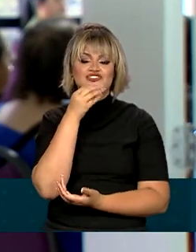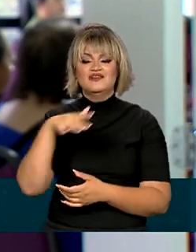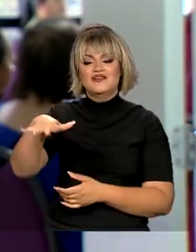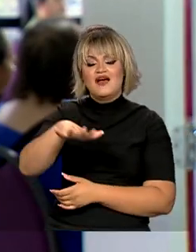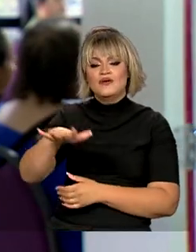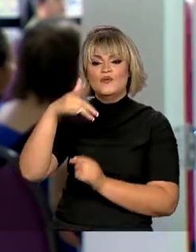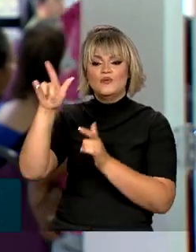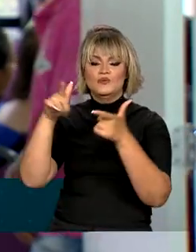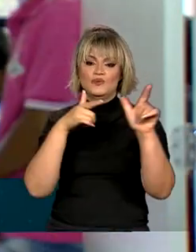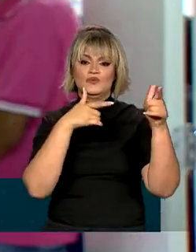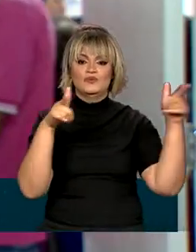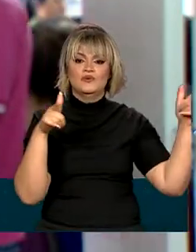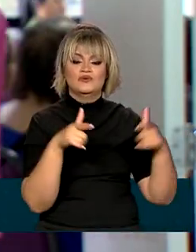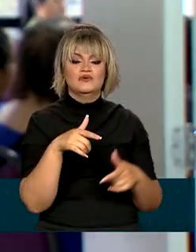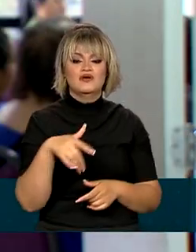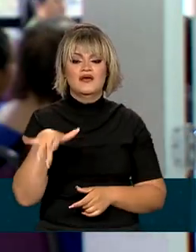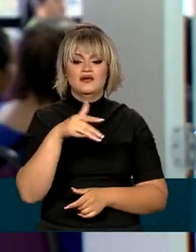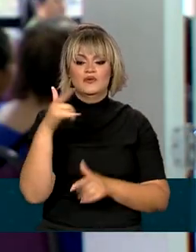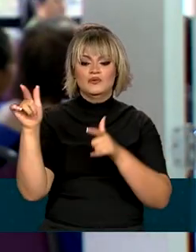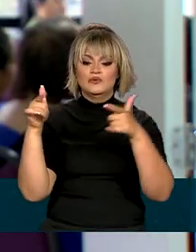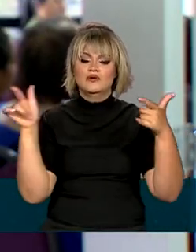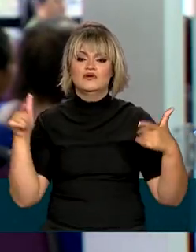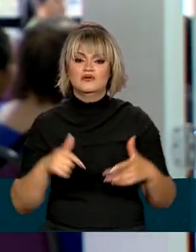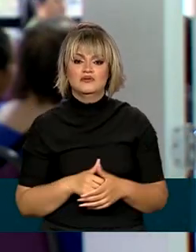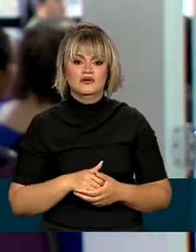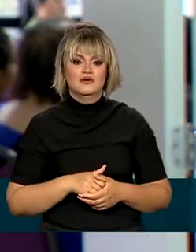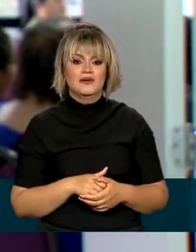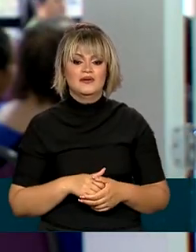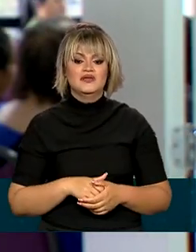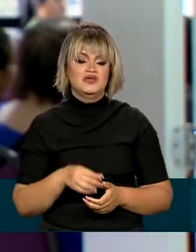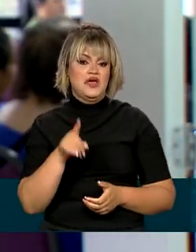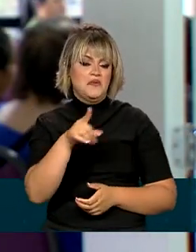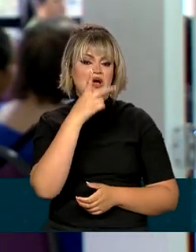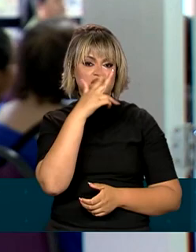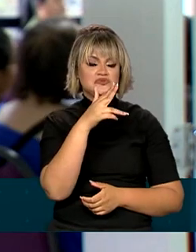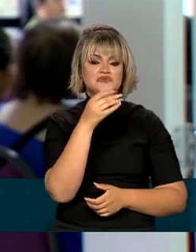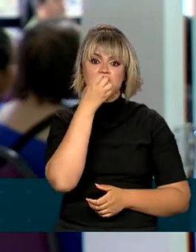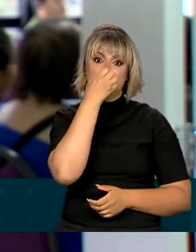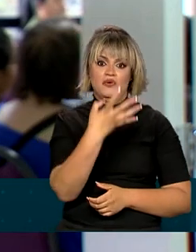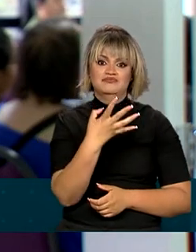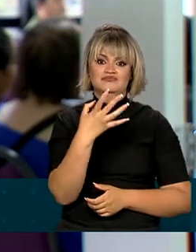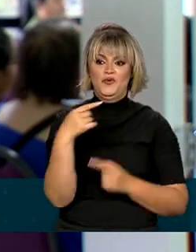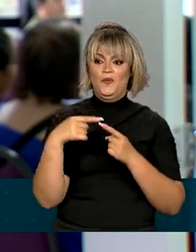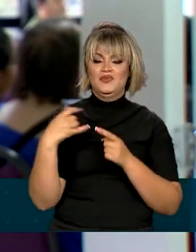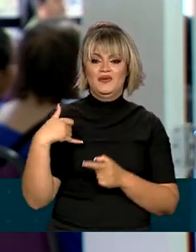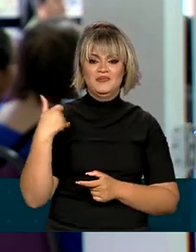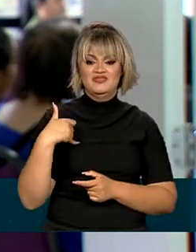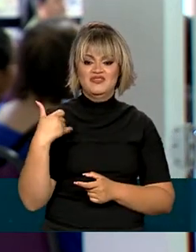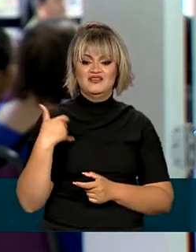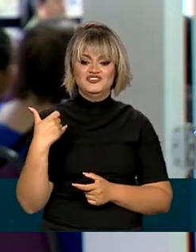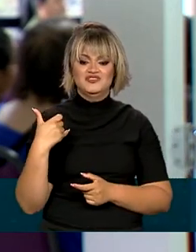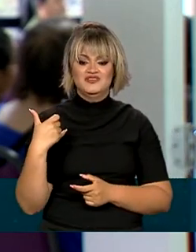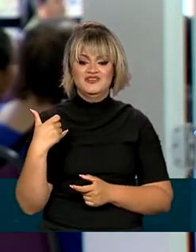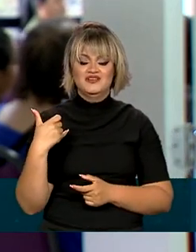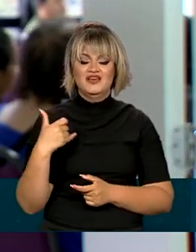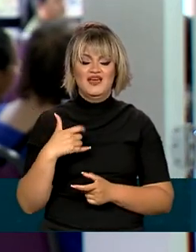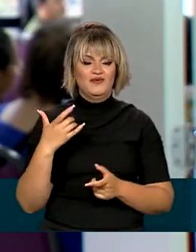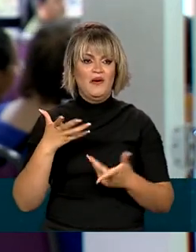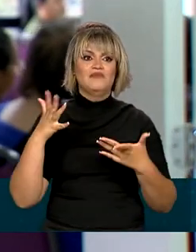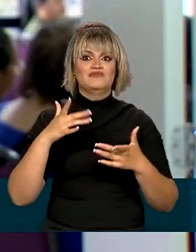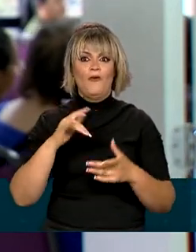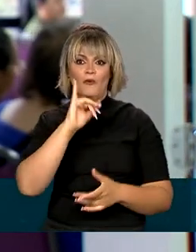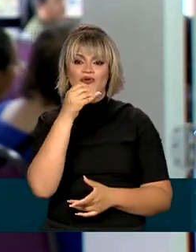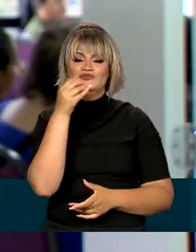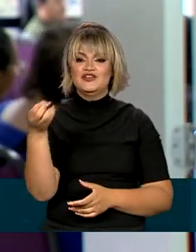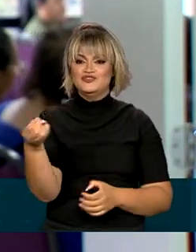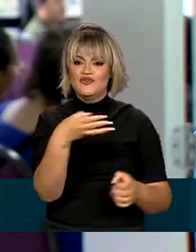outras áreas e eu acho isso muito significante assim, para a minha idade, tipo uma fênix, né? Um renascimento,